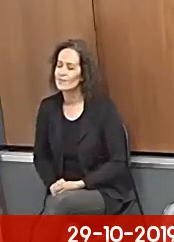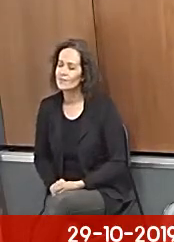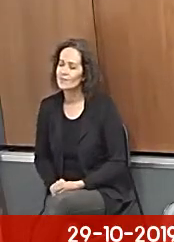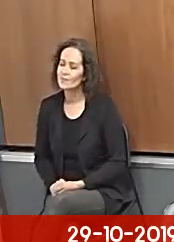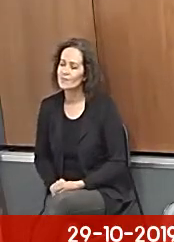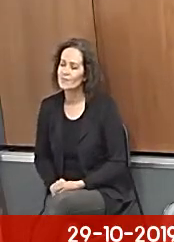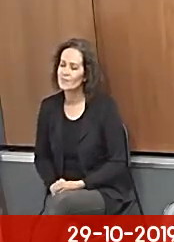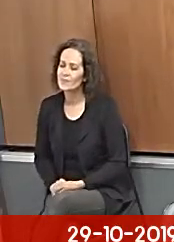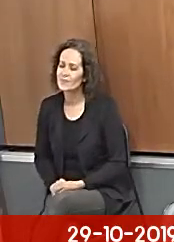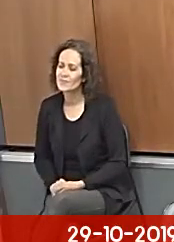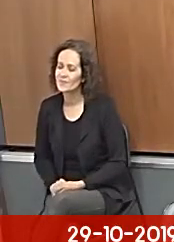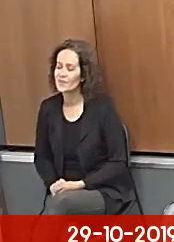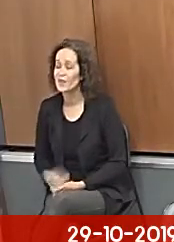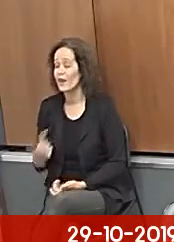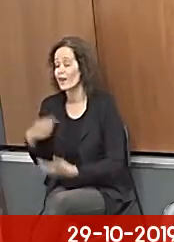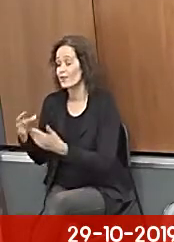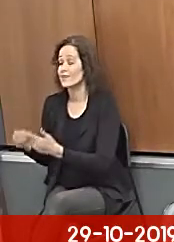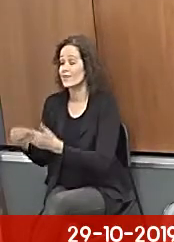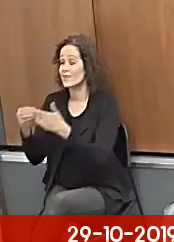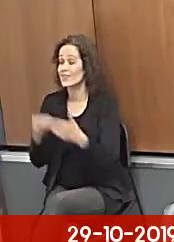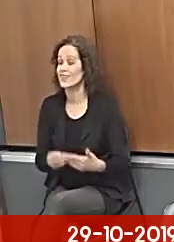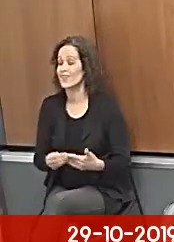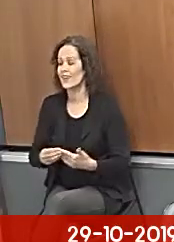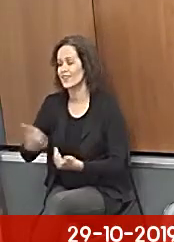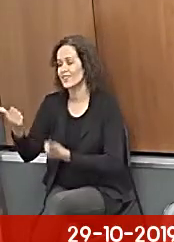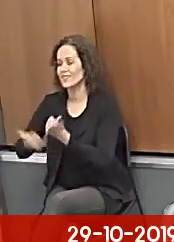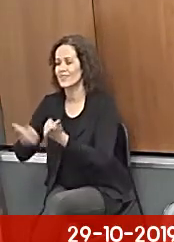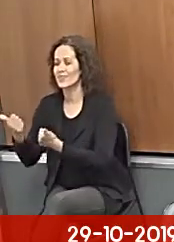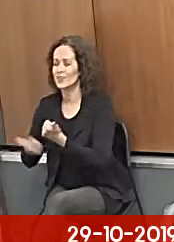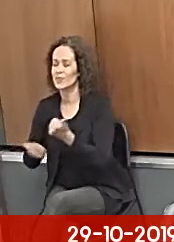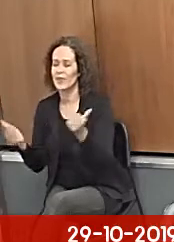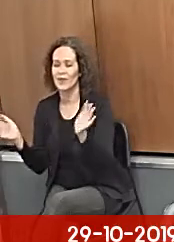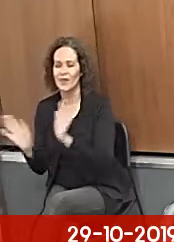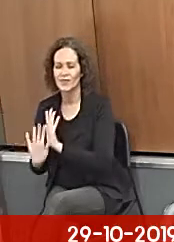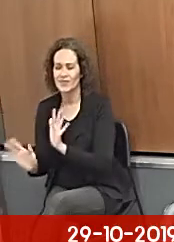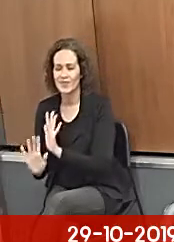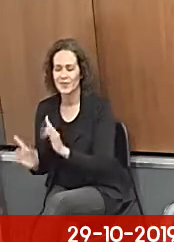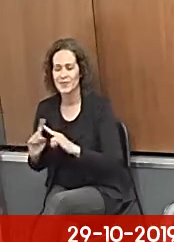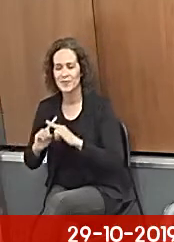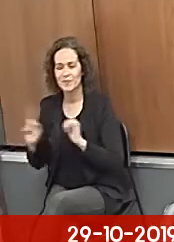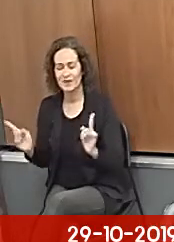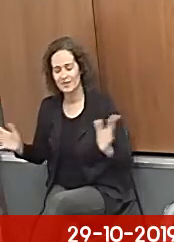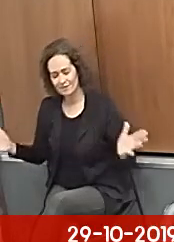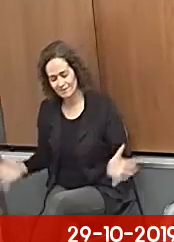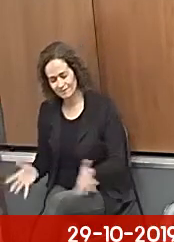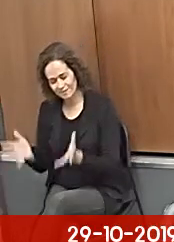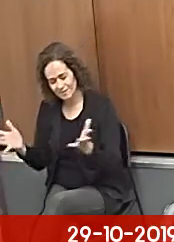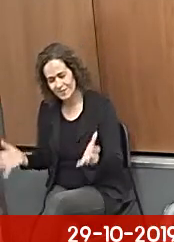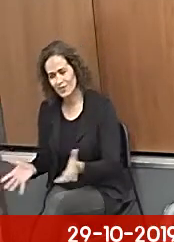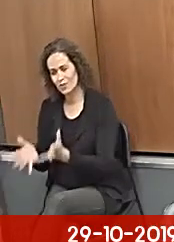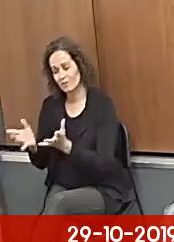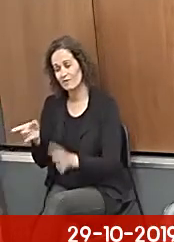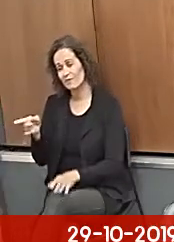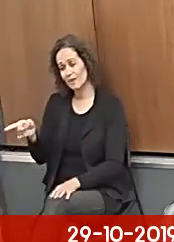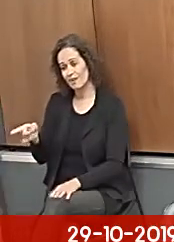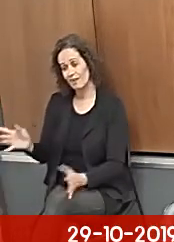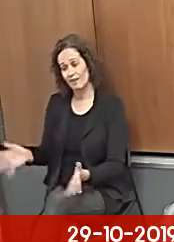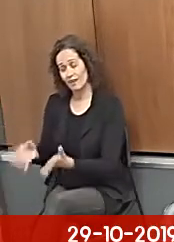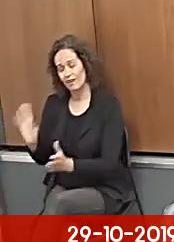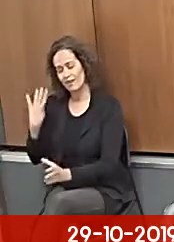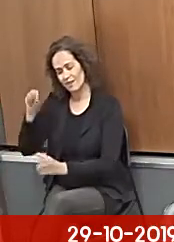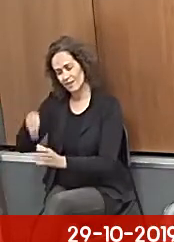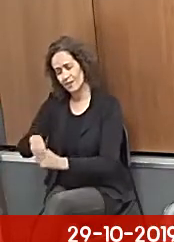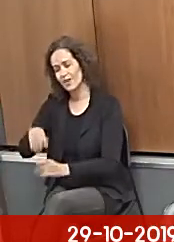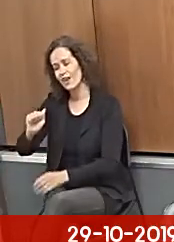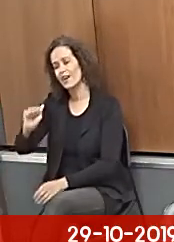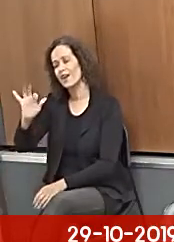tirar ele do futebol, não é eu que determinado a associação. Isso é uma forma de estimular. entendeu? E dentro do atletismo, ele vai começar